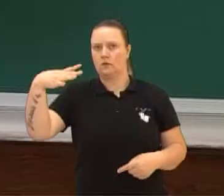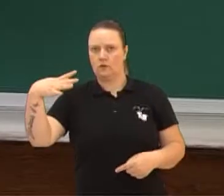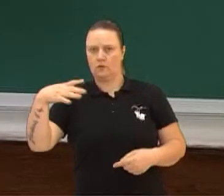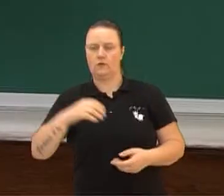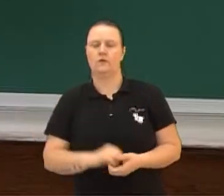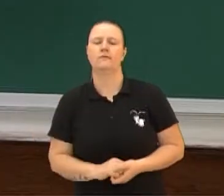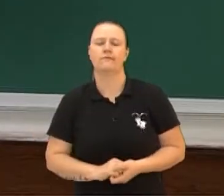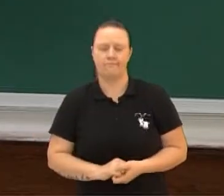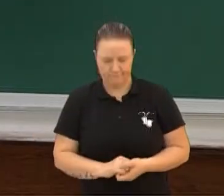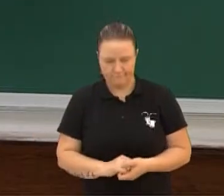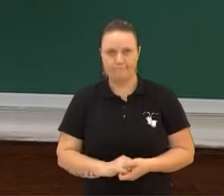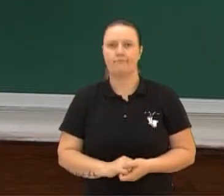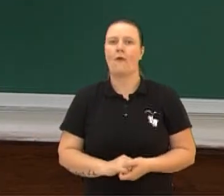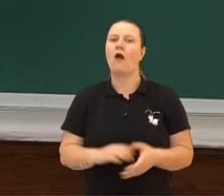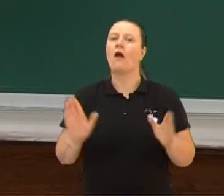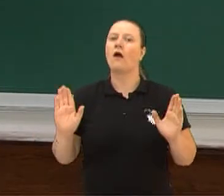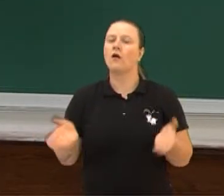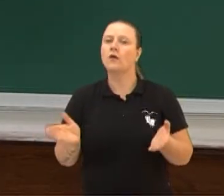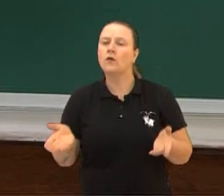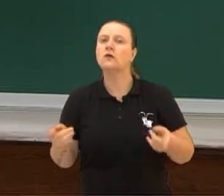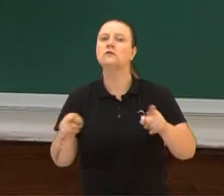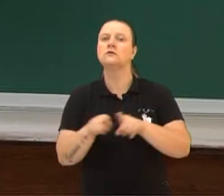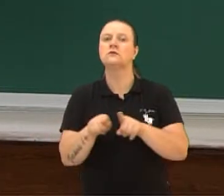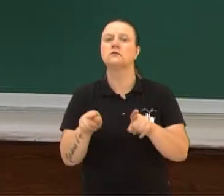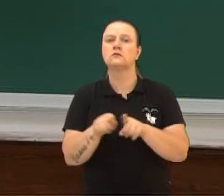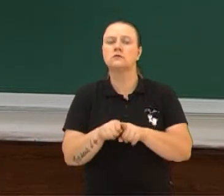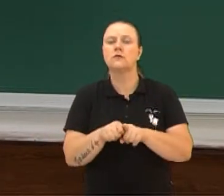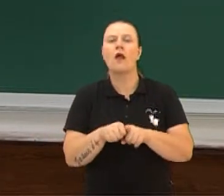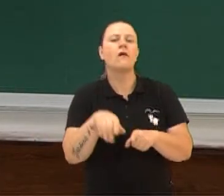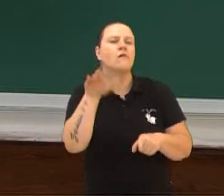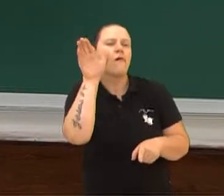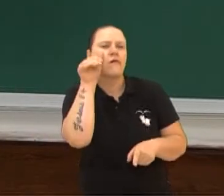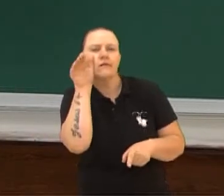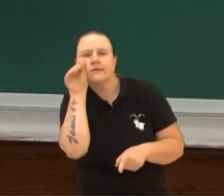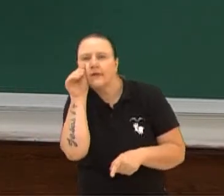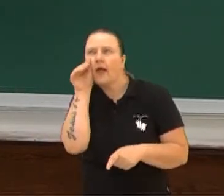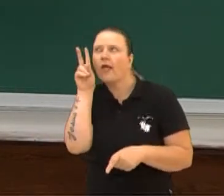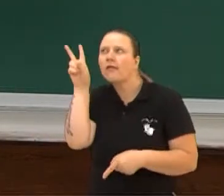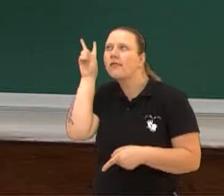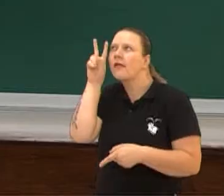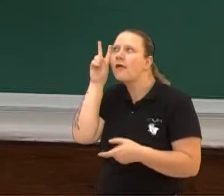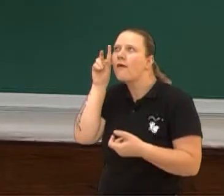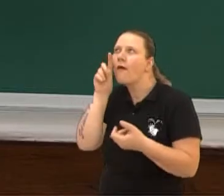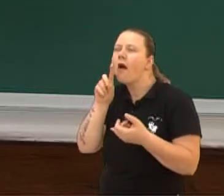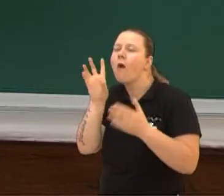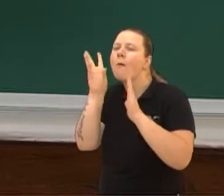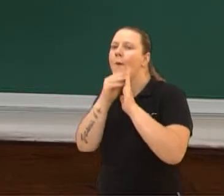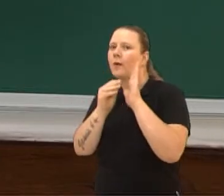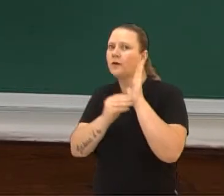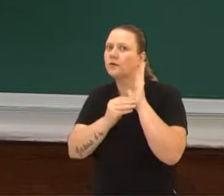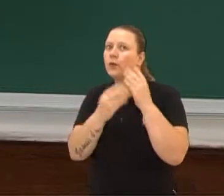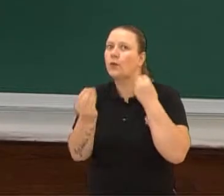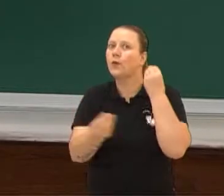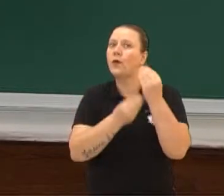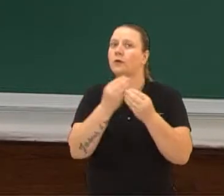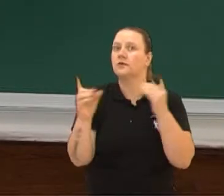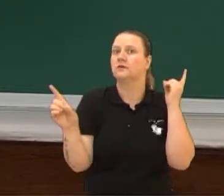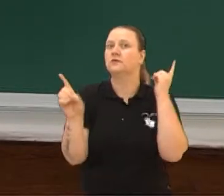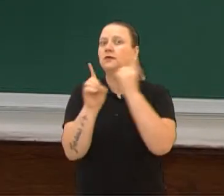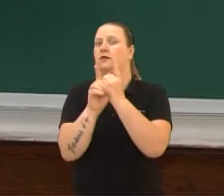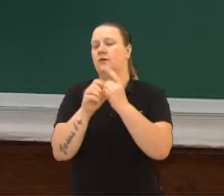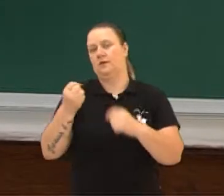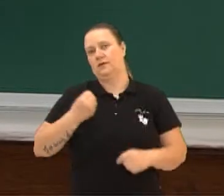3,14. Tá, gente? Então, esse é mais de curiosidade para você relembrar como é que nós chegamos nesse número irracional,